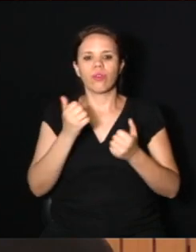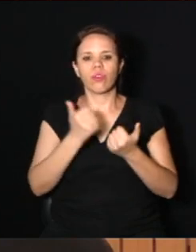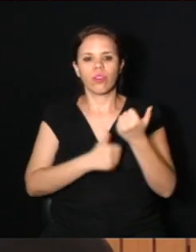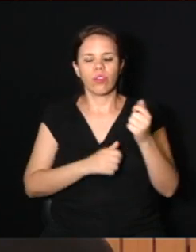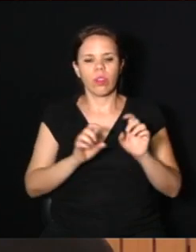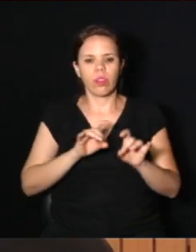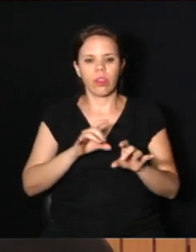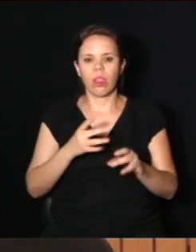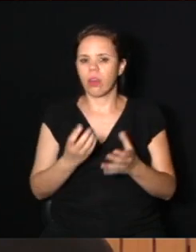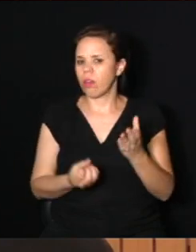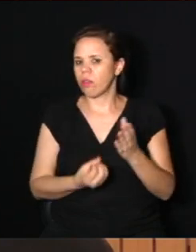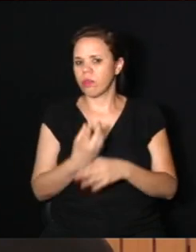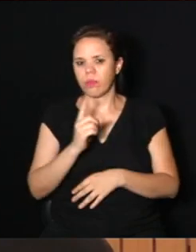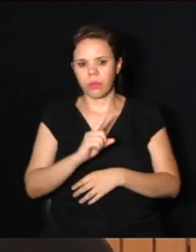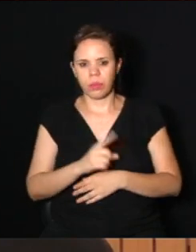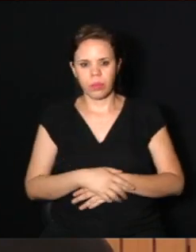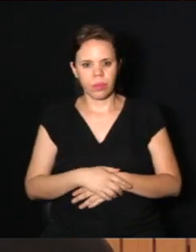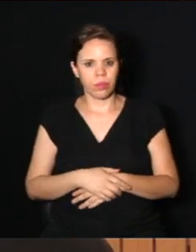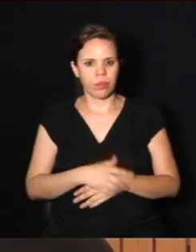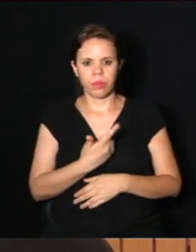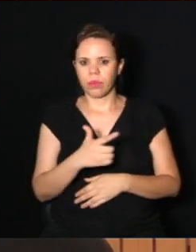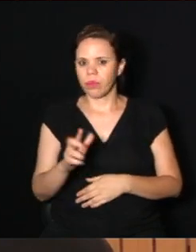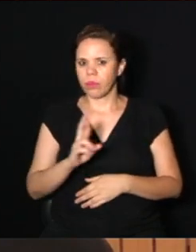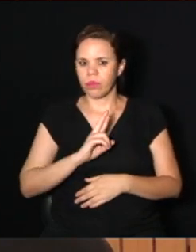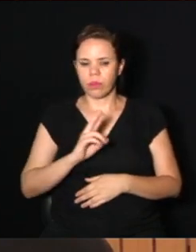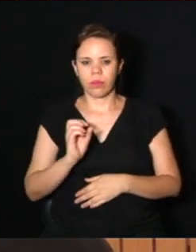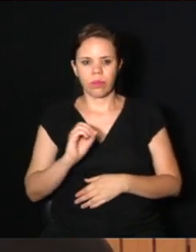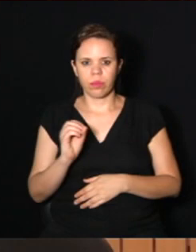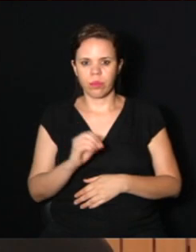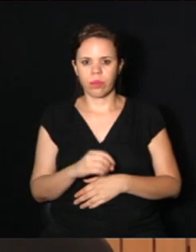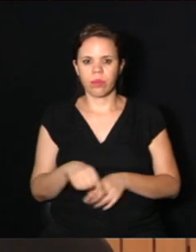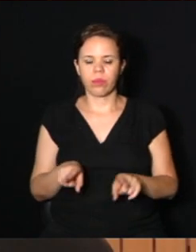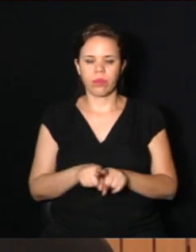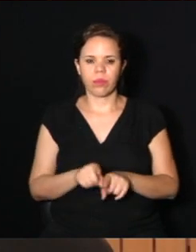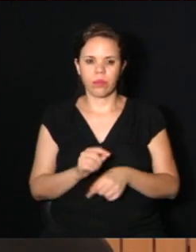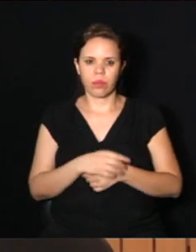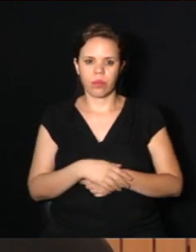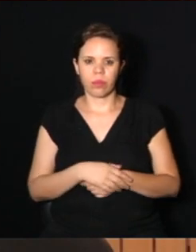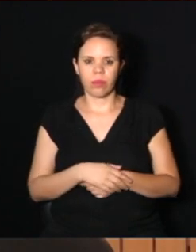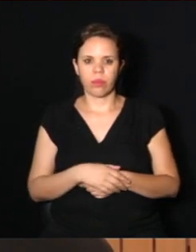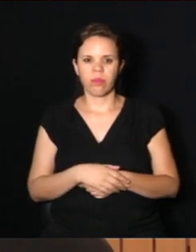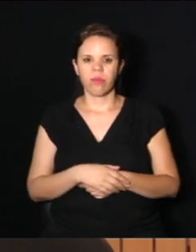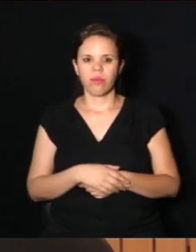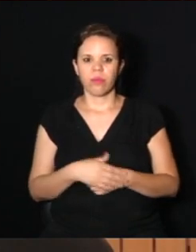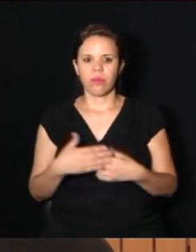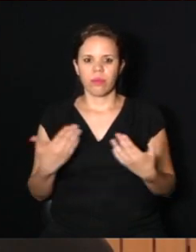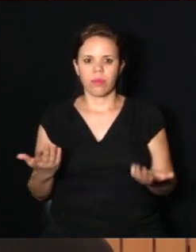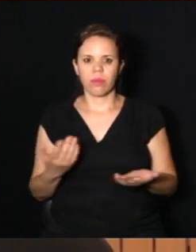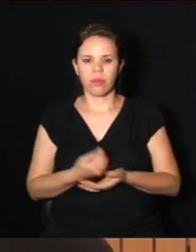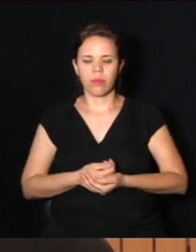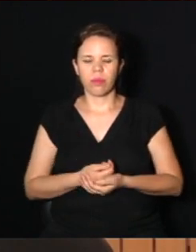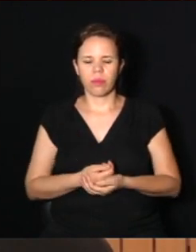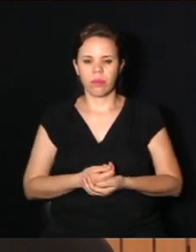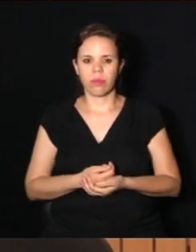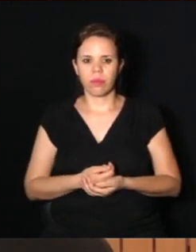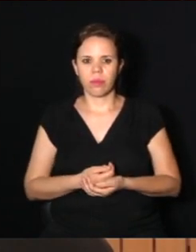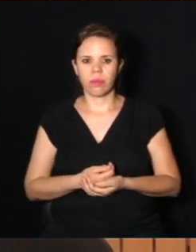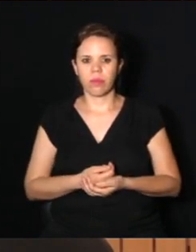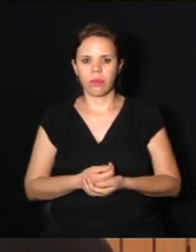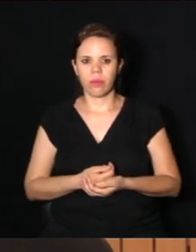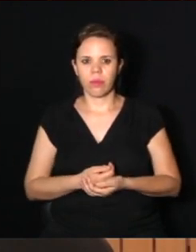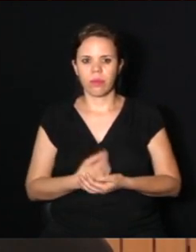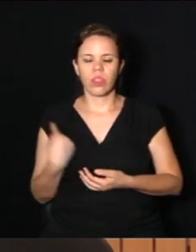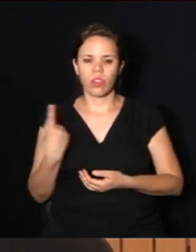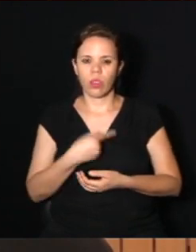êxito, não aconteceram, não tivemos resposta disso também. E aí